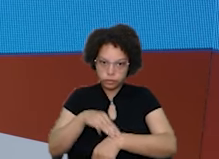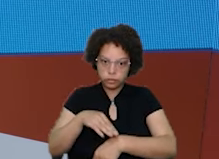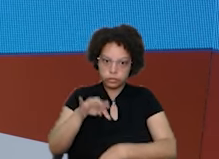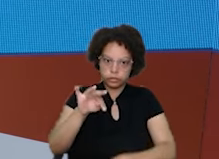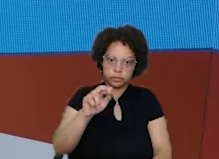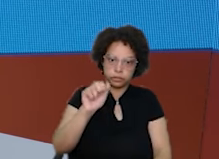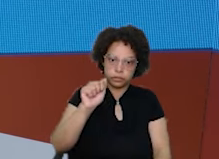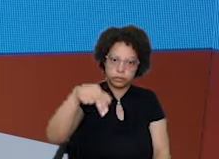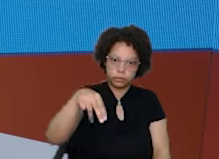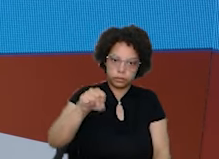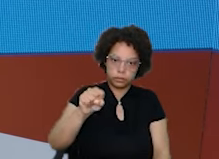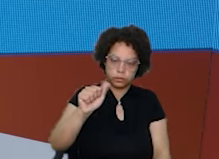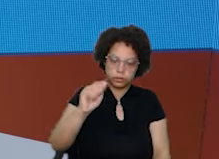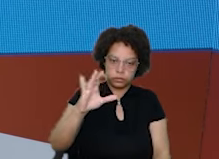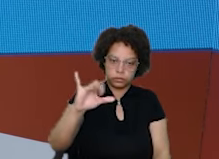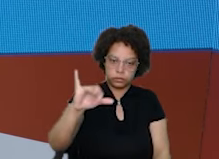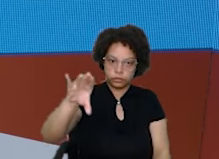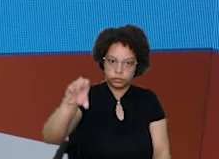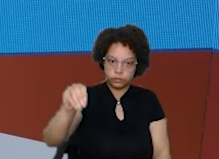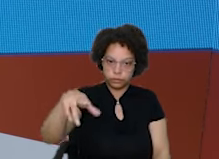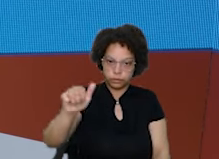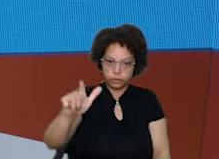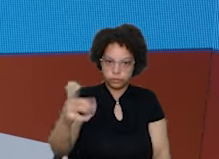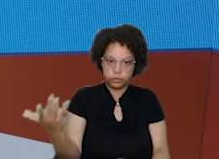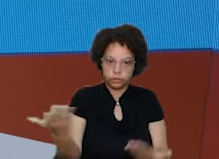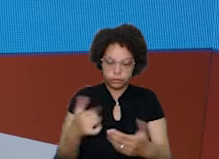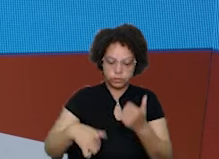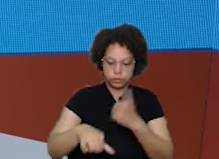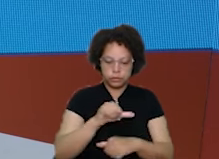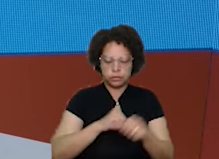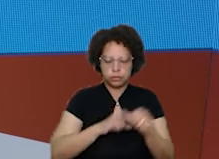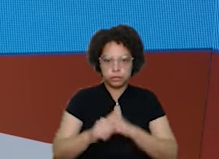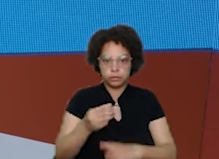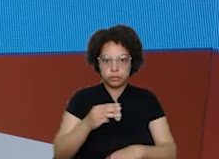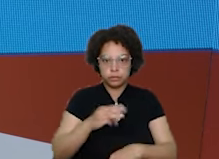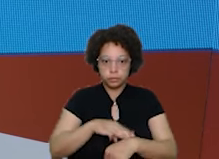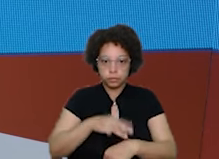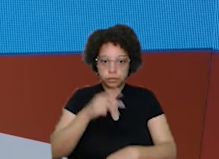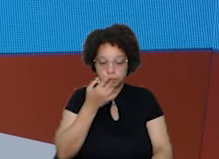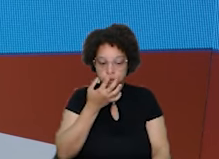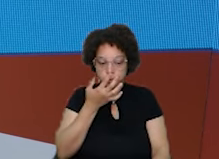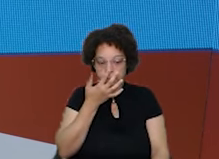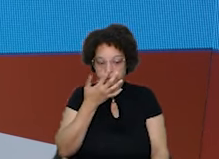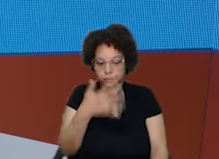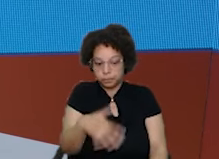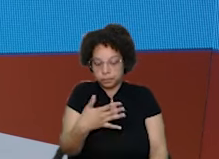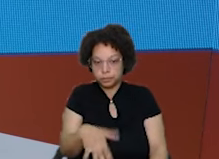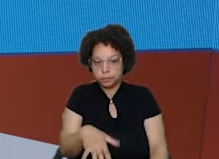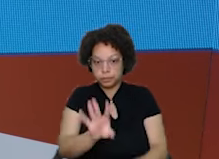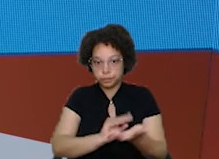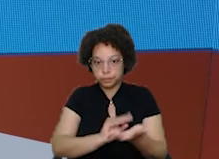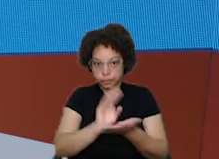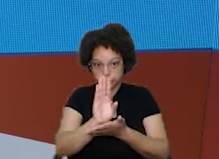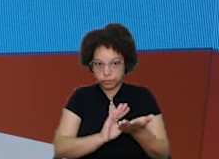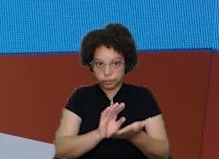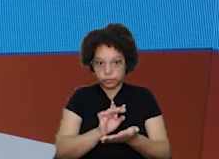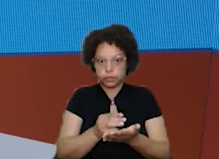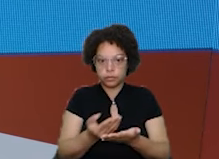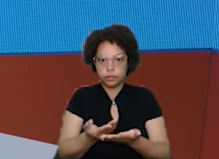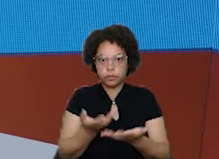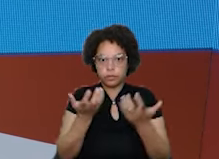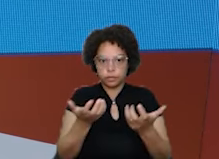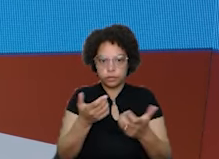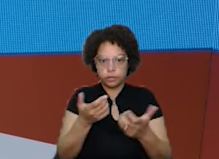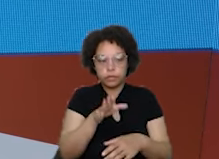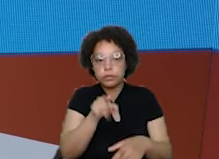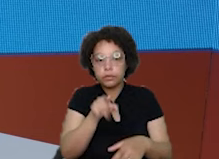inspiracional então o consumidor ele também tá olhando isso e a reflexão que eu trago sempre pro empresário O que você tem feito para inspirar o seu